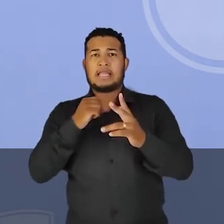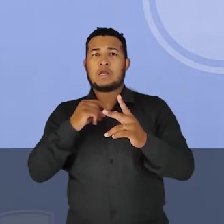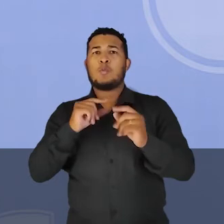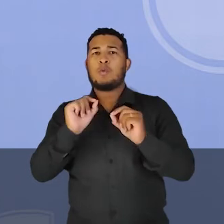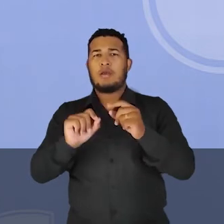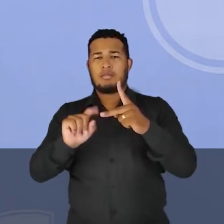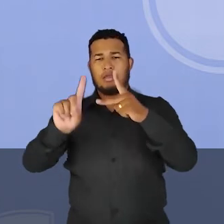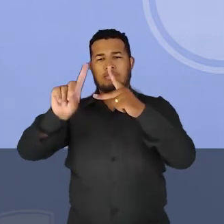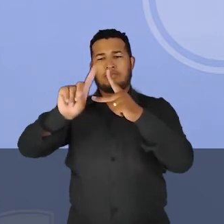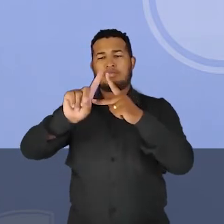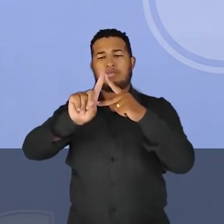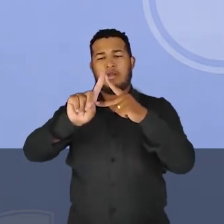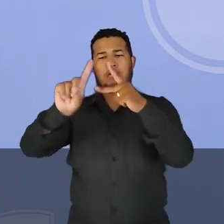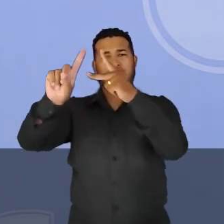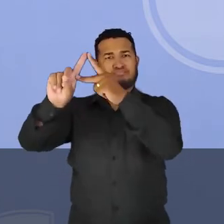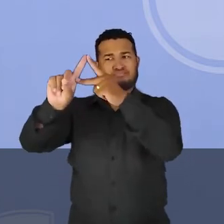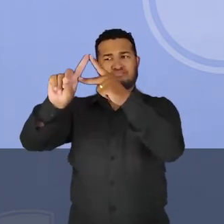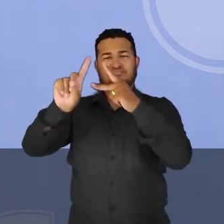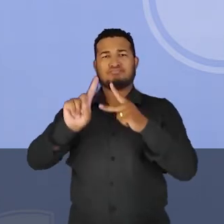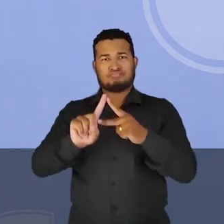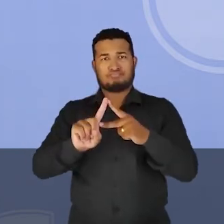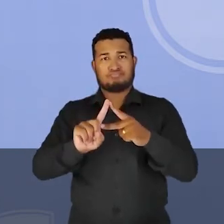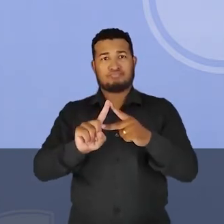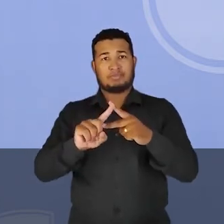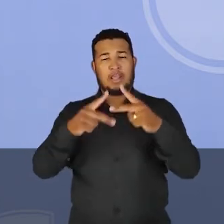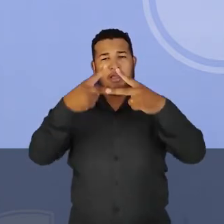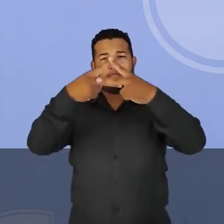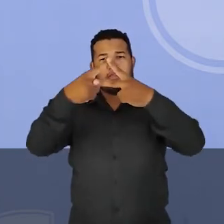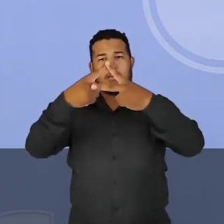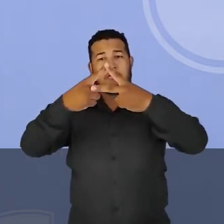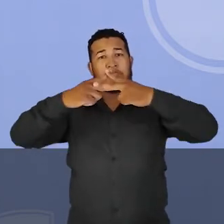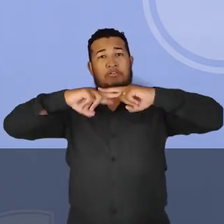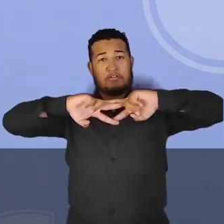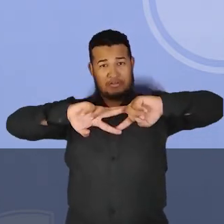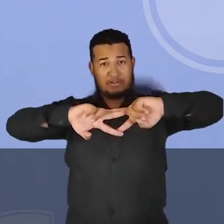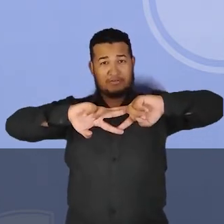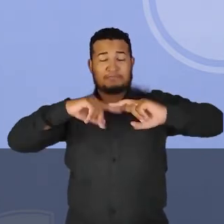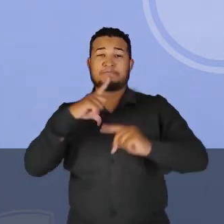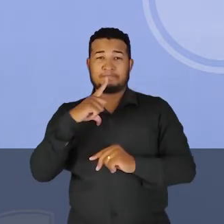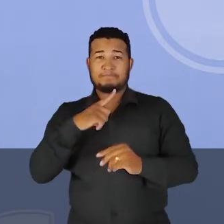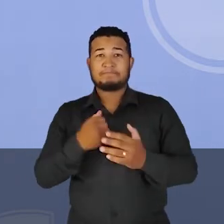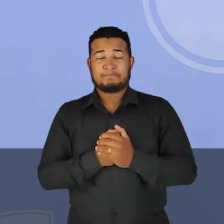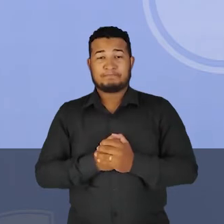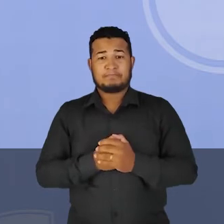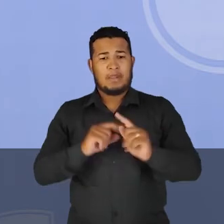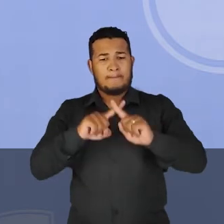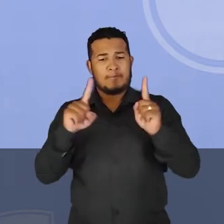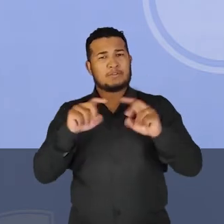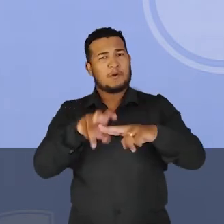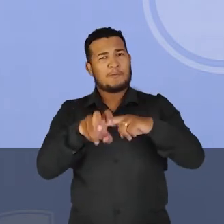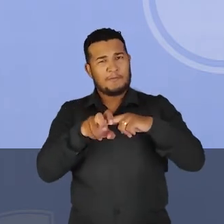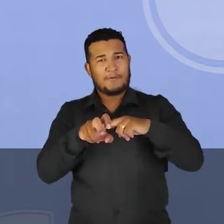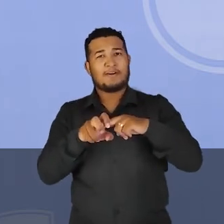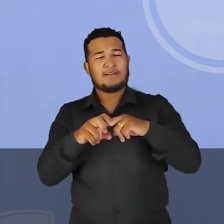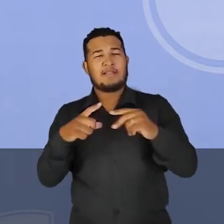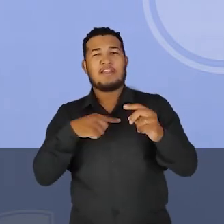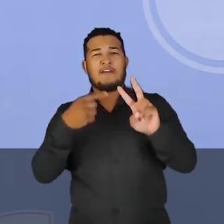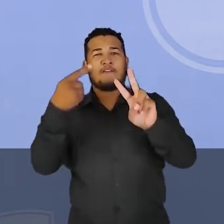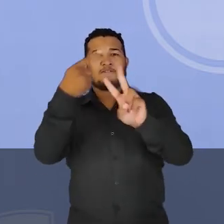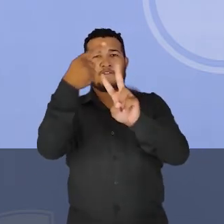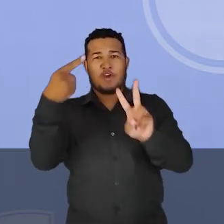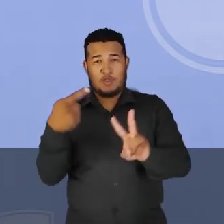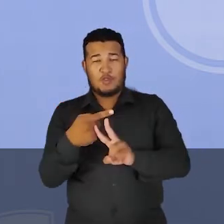triângulos. Um triângulo na parte de cima e um triângulo na parte de baixo. Só que devido a esses vetores